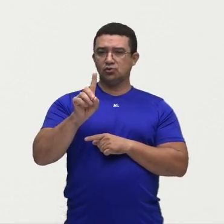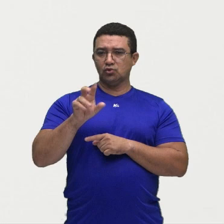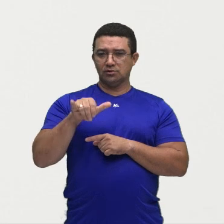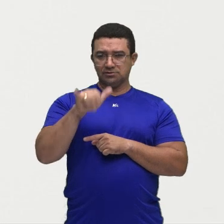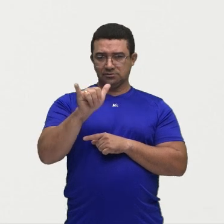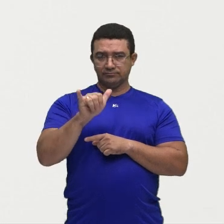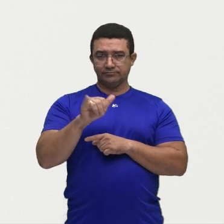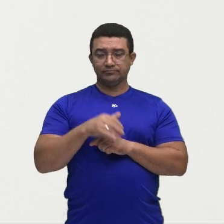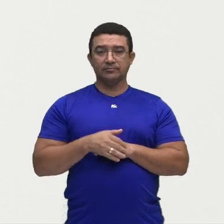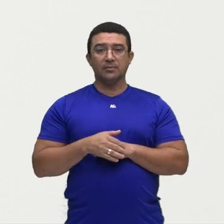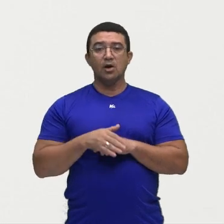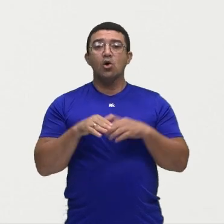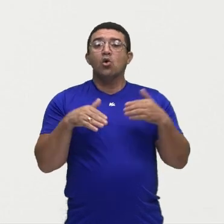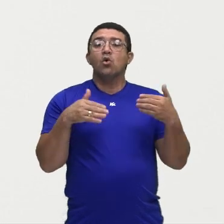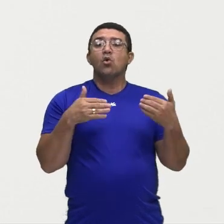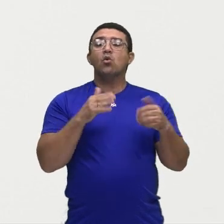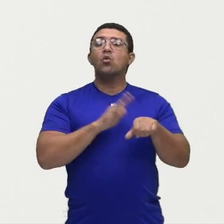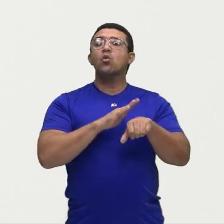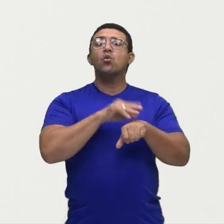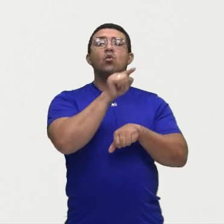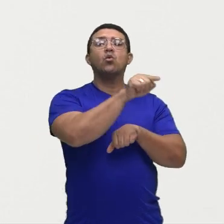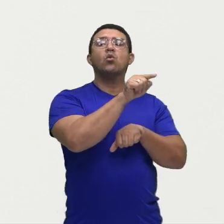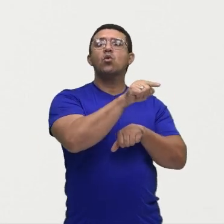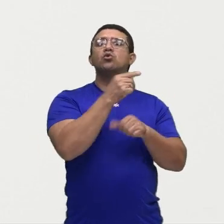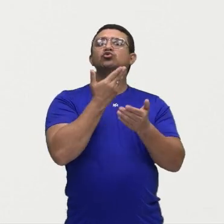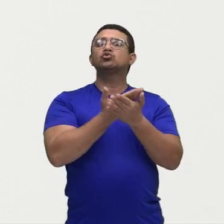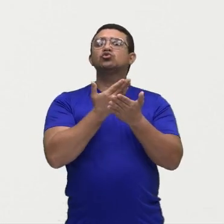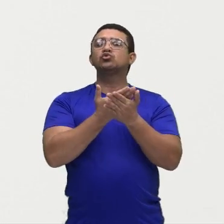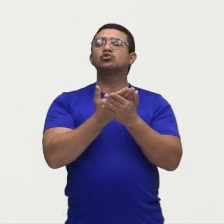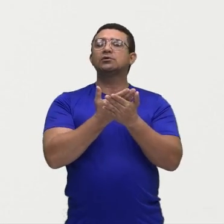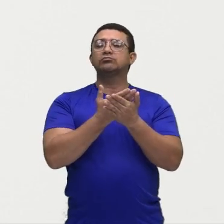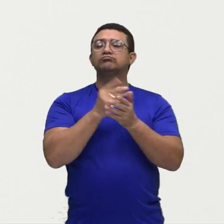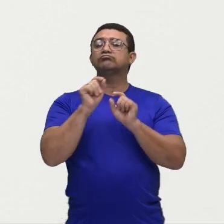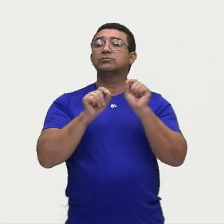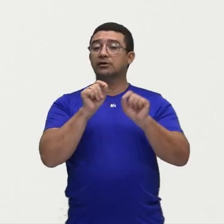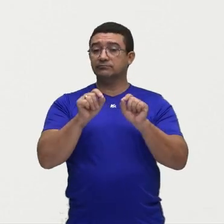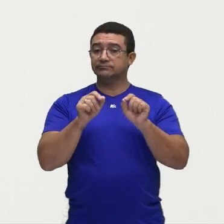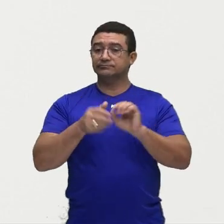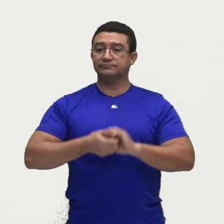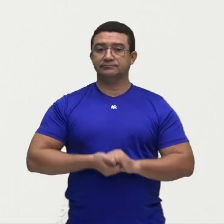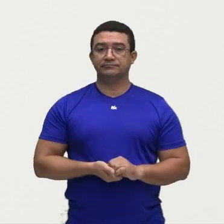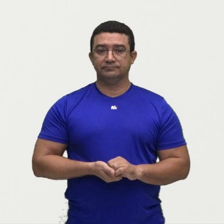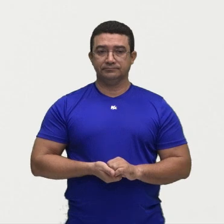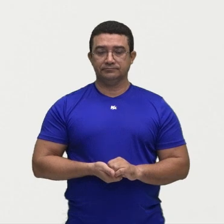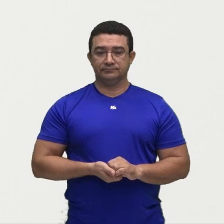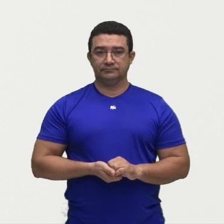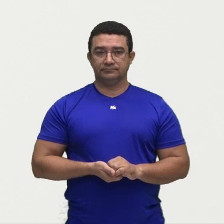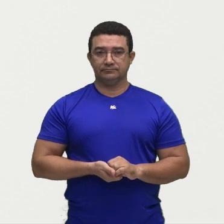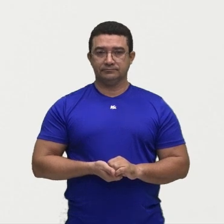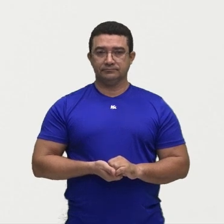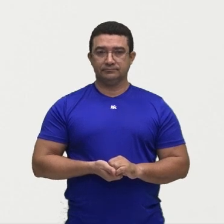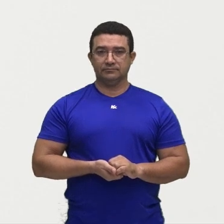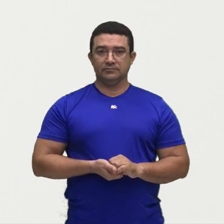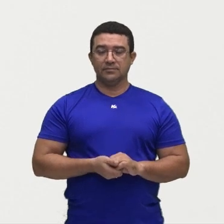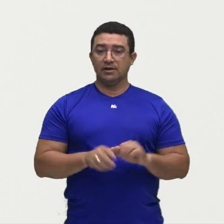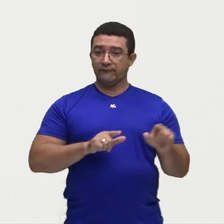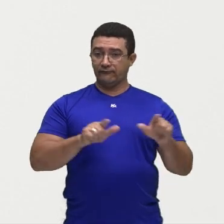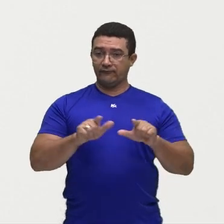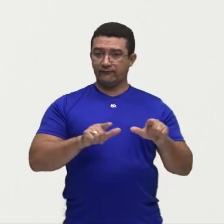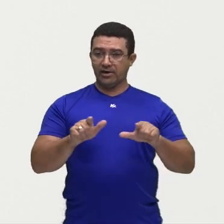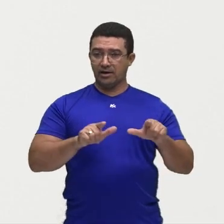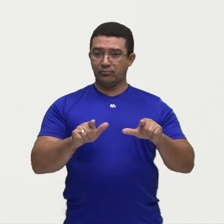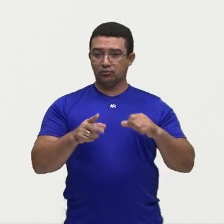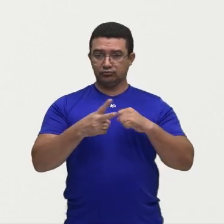é, what does she study? Depois nós temos o verb work, que é o